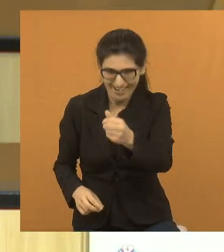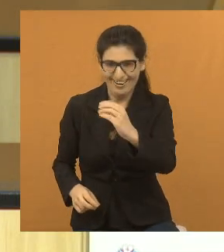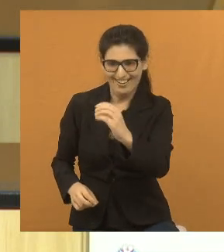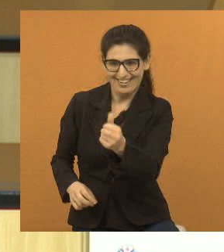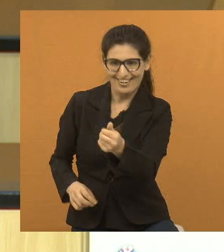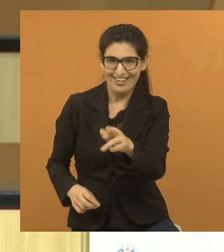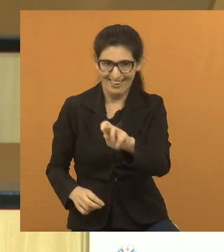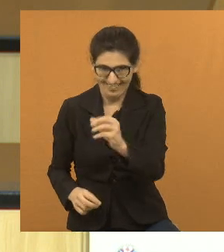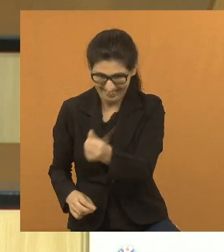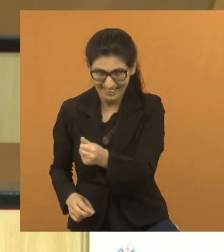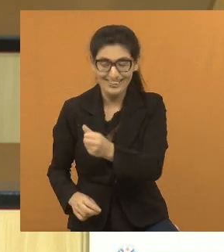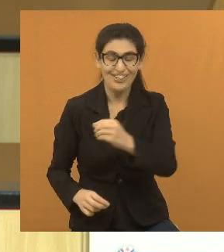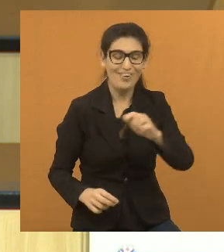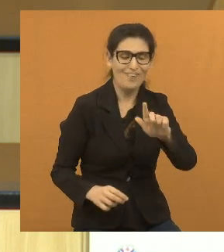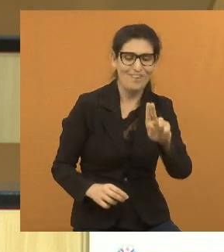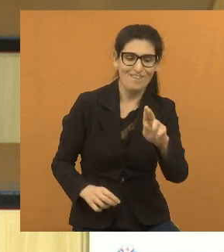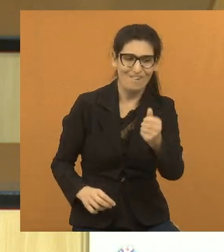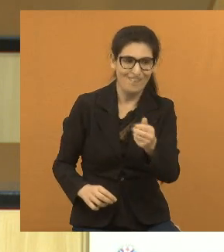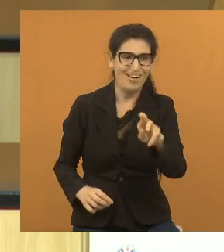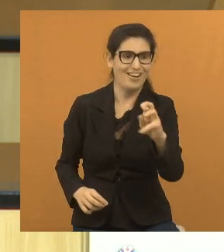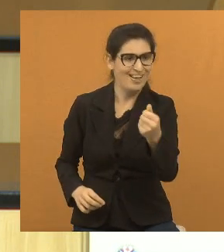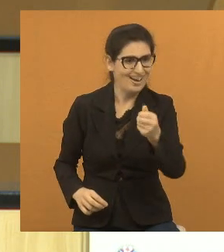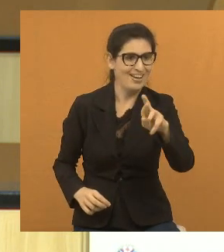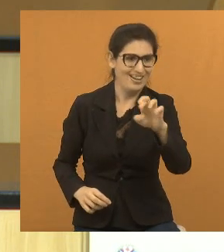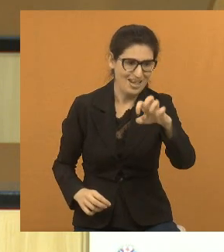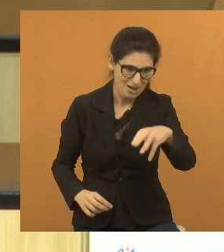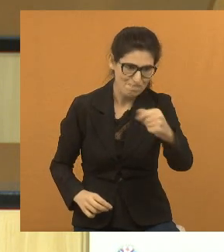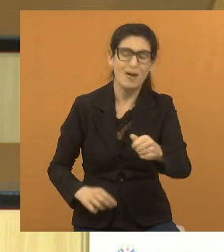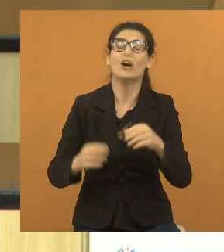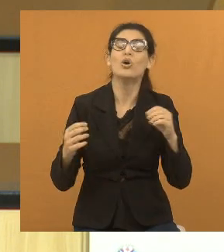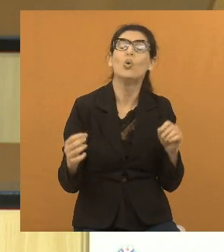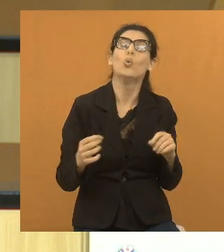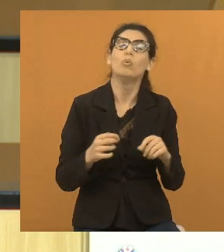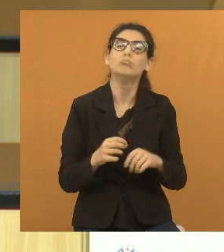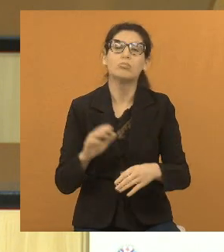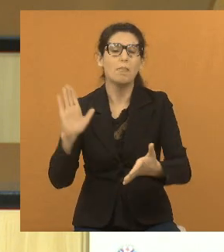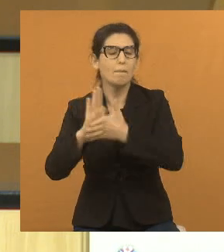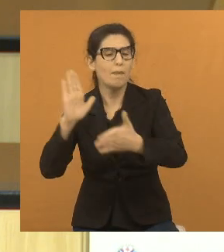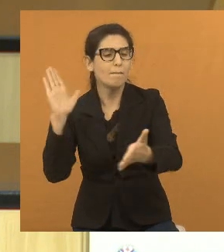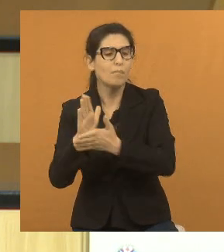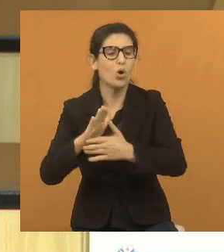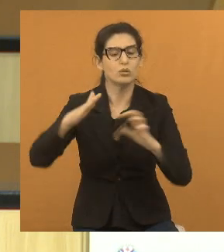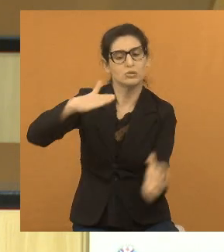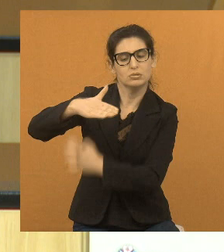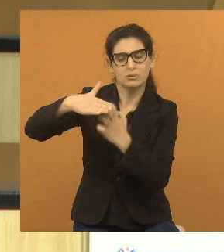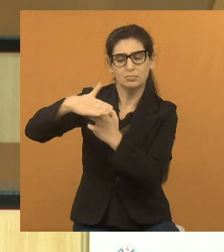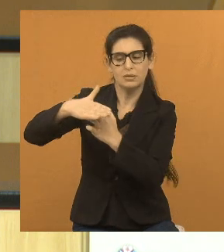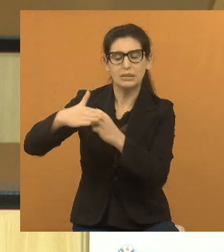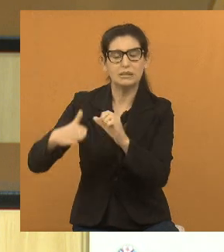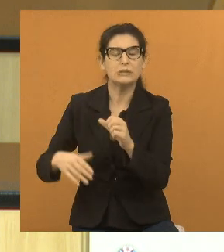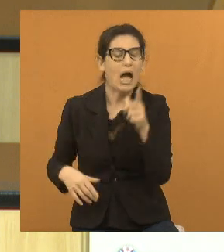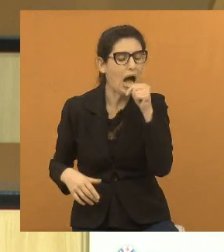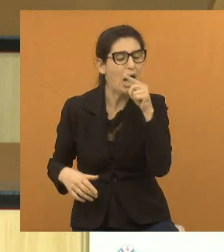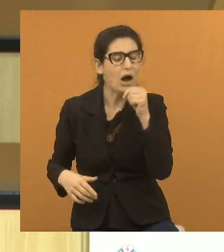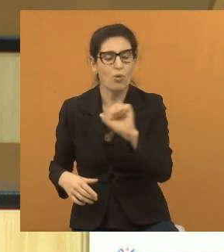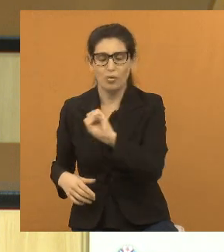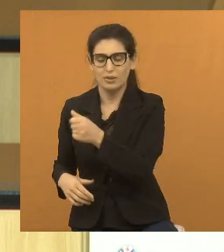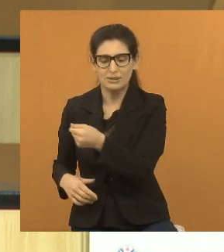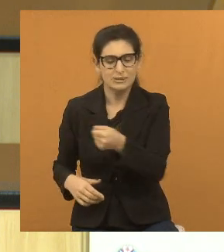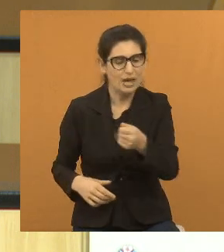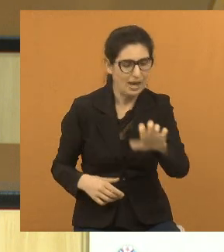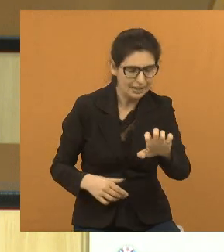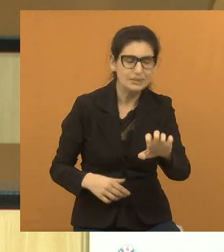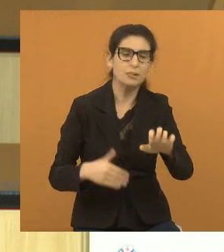juntamente com o SAI, a gente está levando uma infraestrutura para lá, né, para possibilitar com que possa